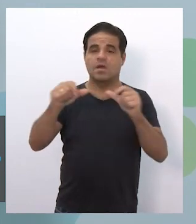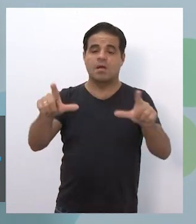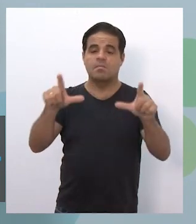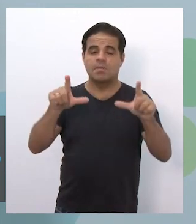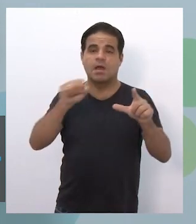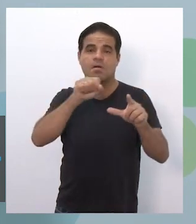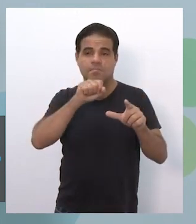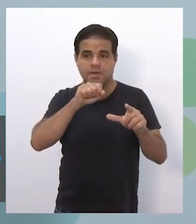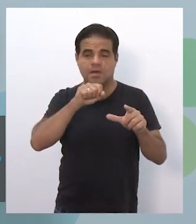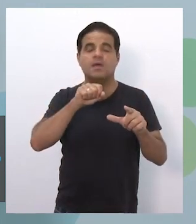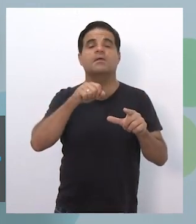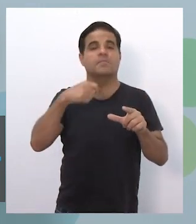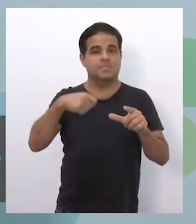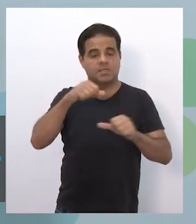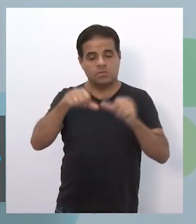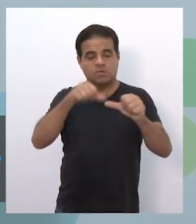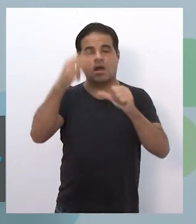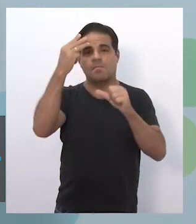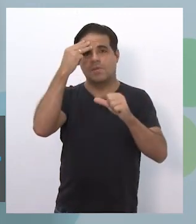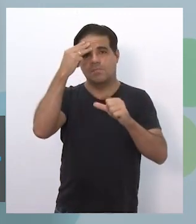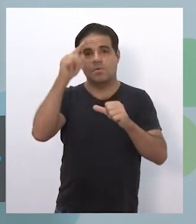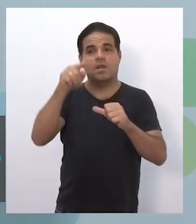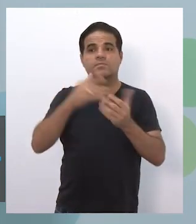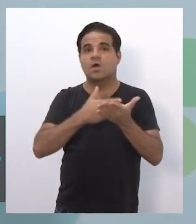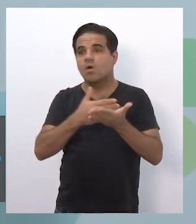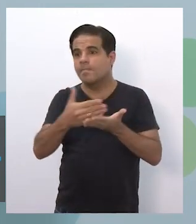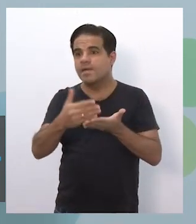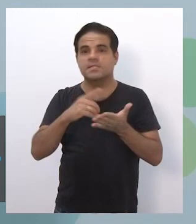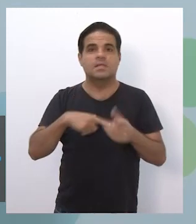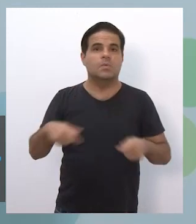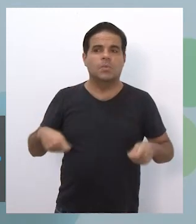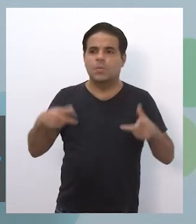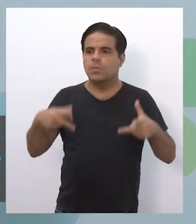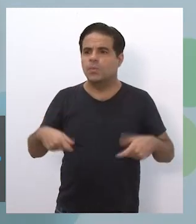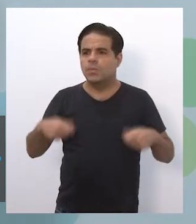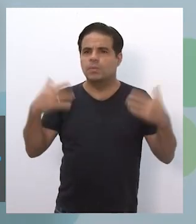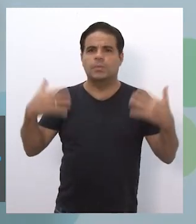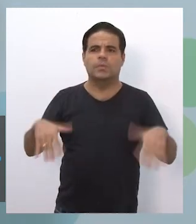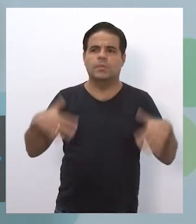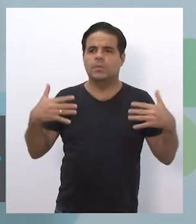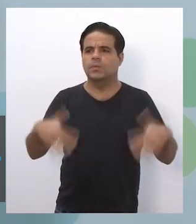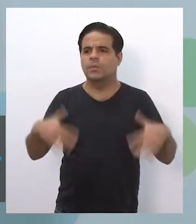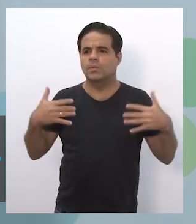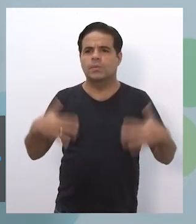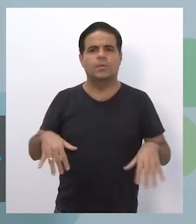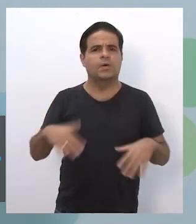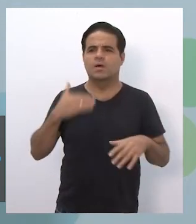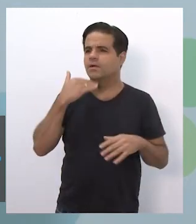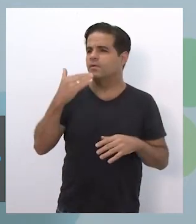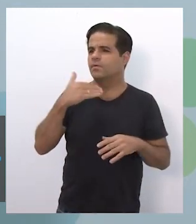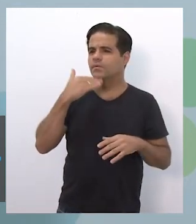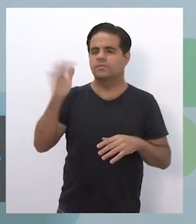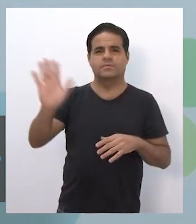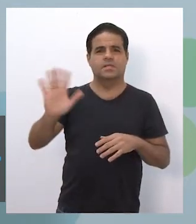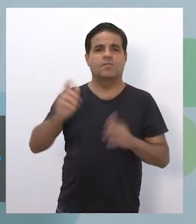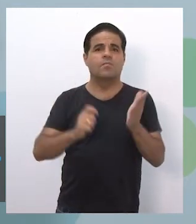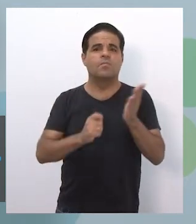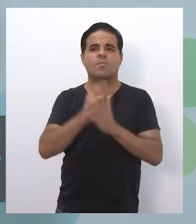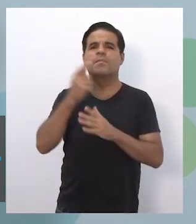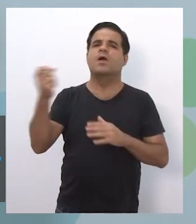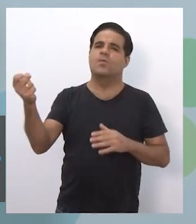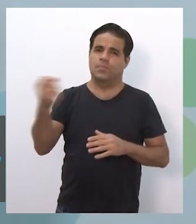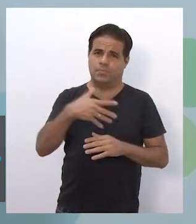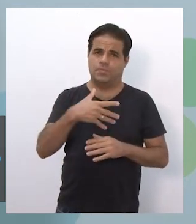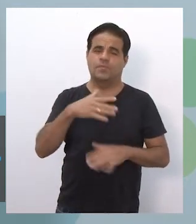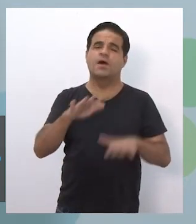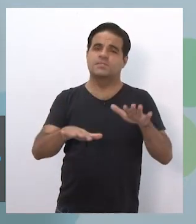placa-mãe, vai ter que trocar as memórias. E aí você começa a ter um custo muito alto, que aí você fala, puxa, não vale a pena. Vamos comprar um novo? Às vezes vale